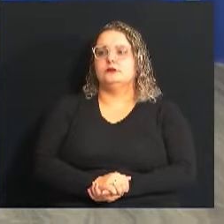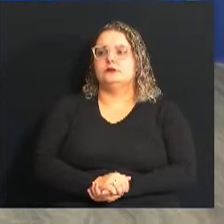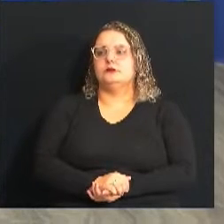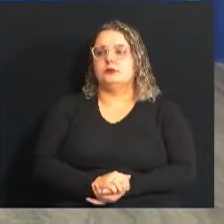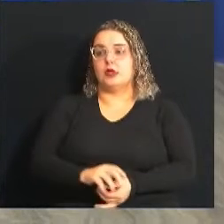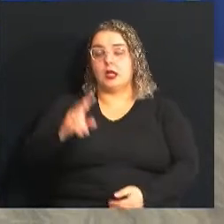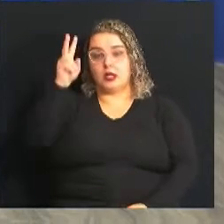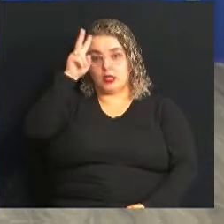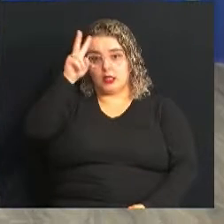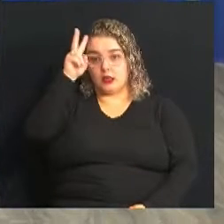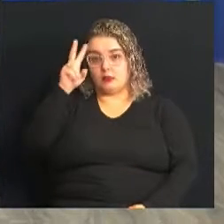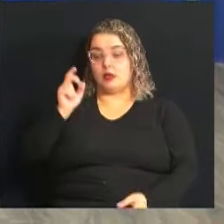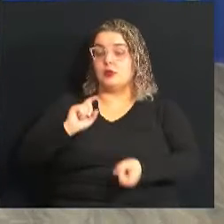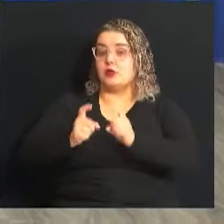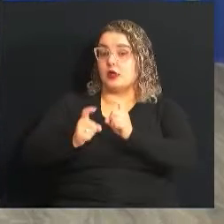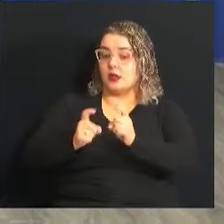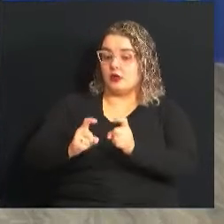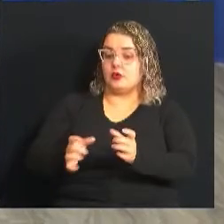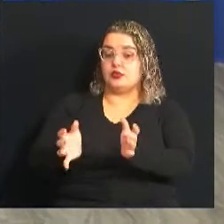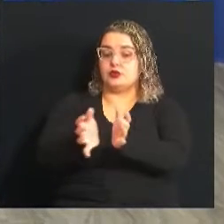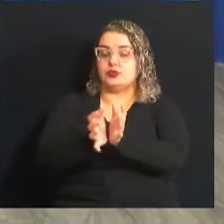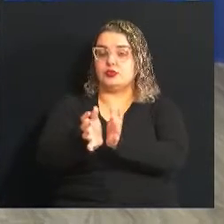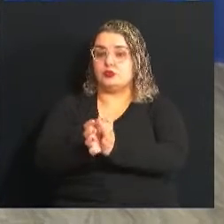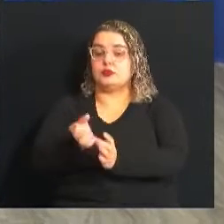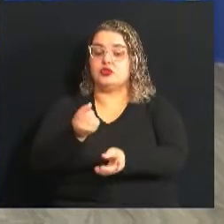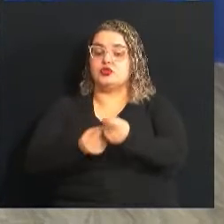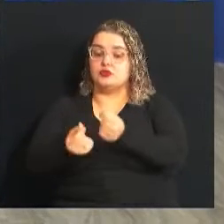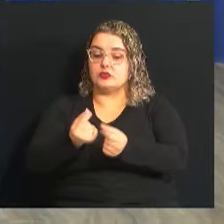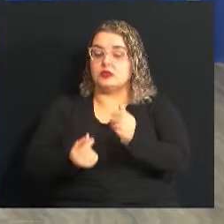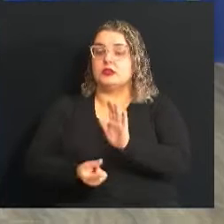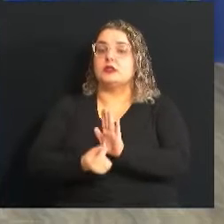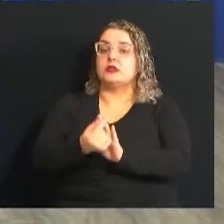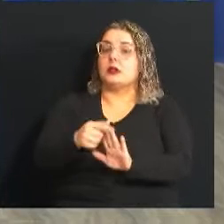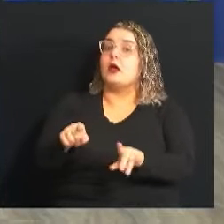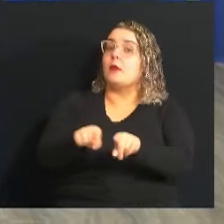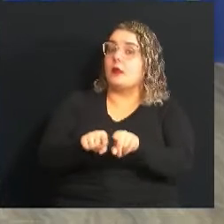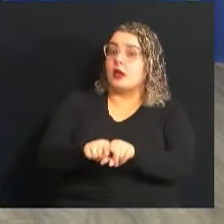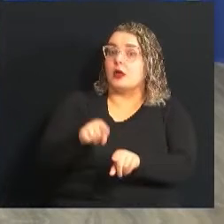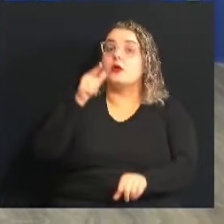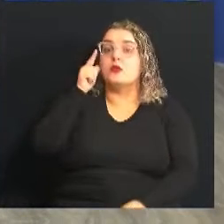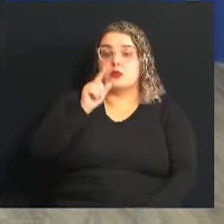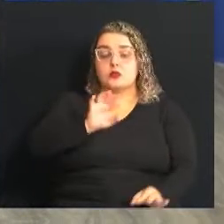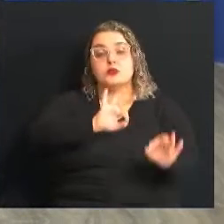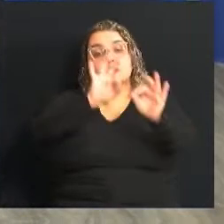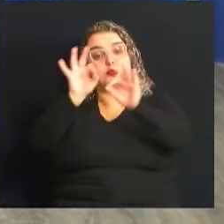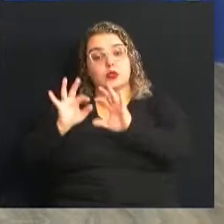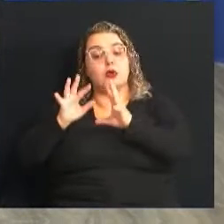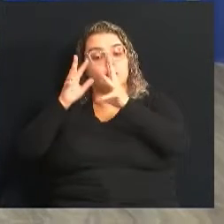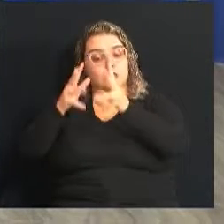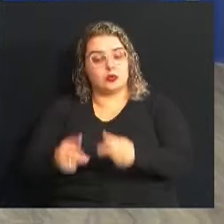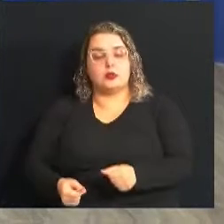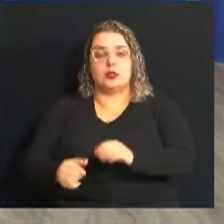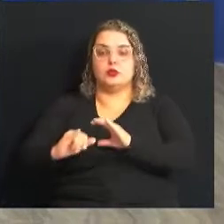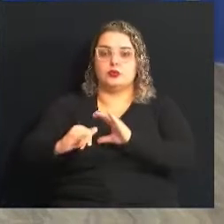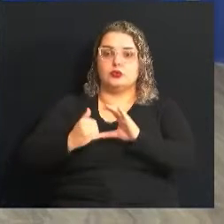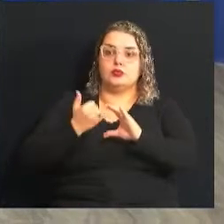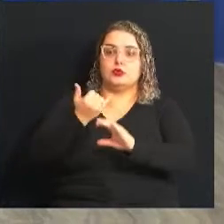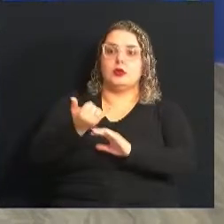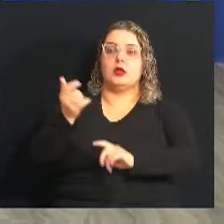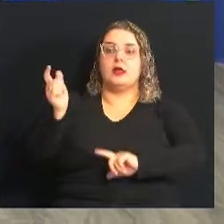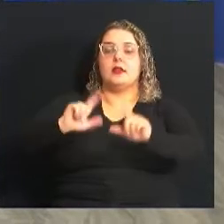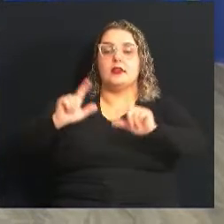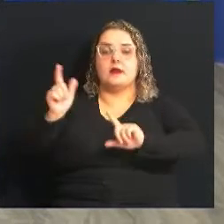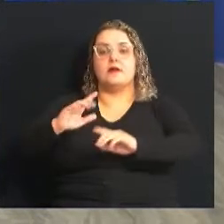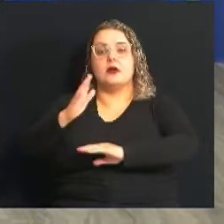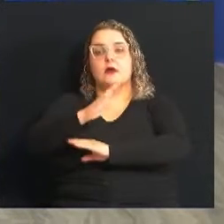Lembrando que a reunião da Comissão de Finanças e Orçamento você também consegue assistir na íntegra no